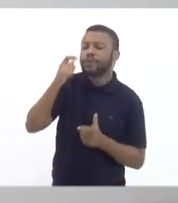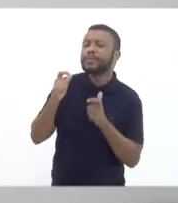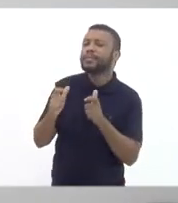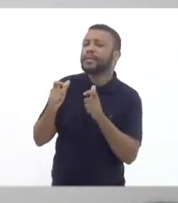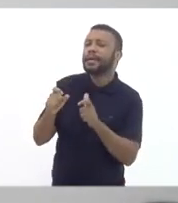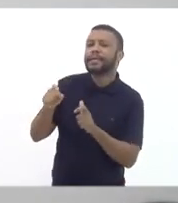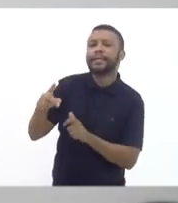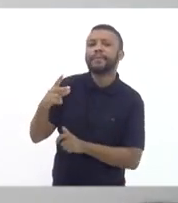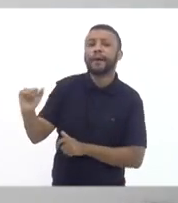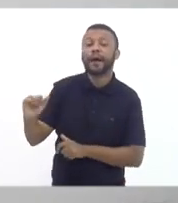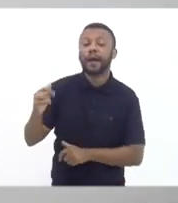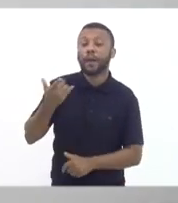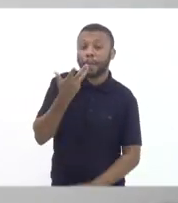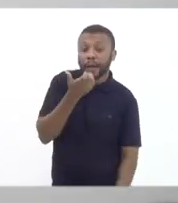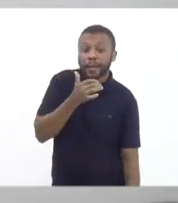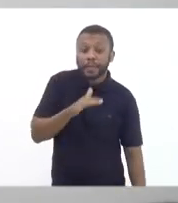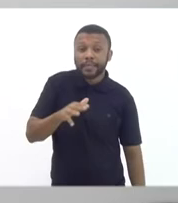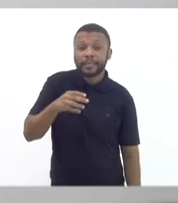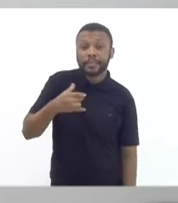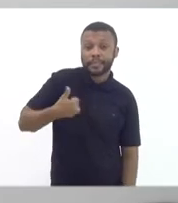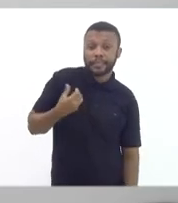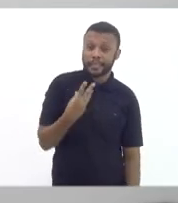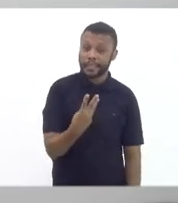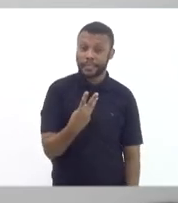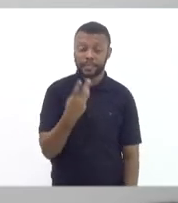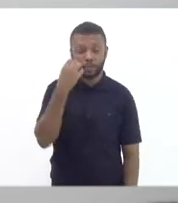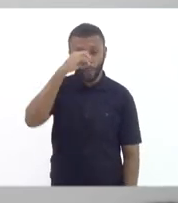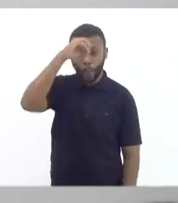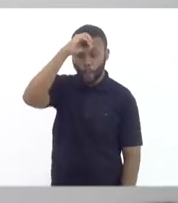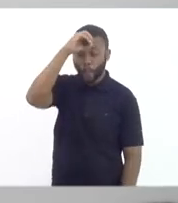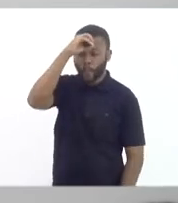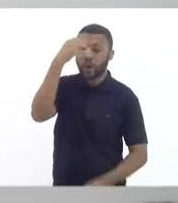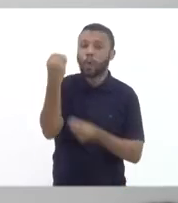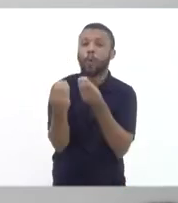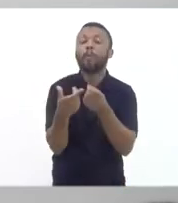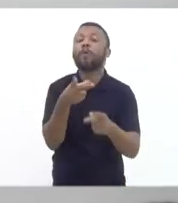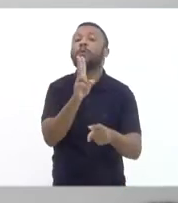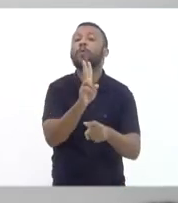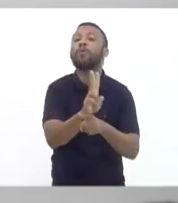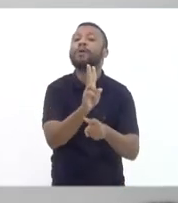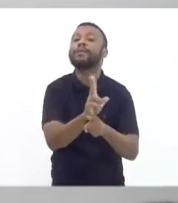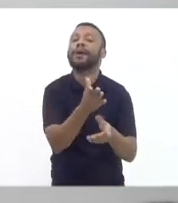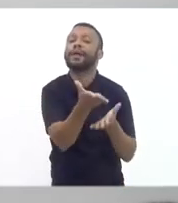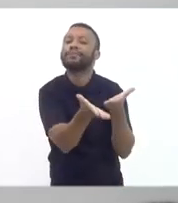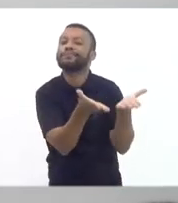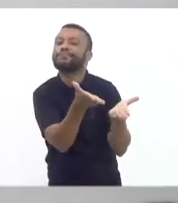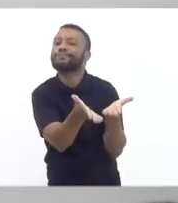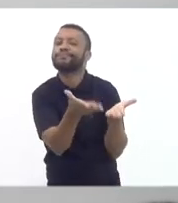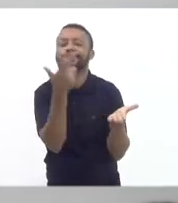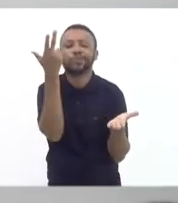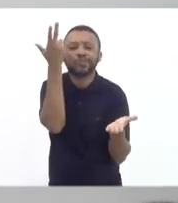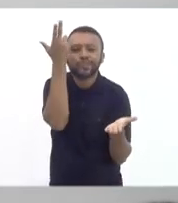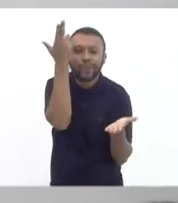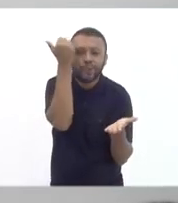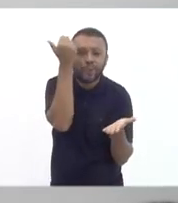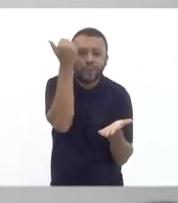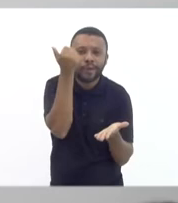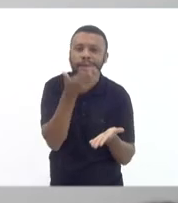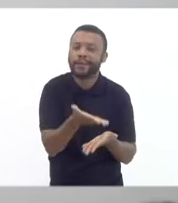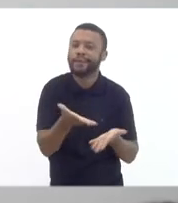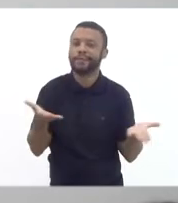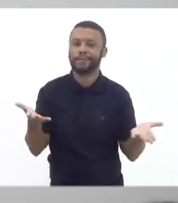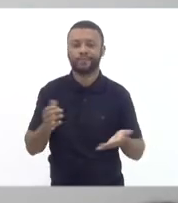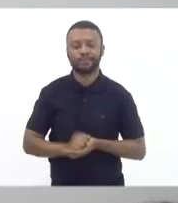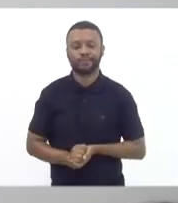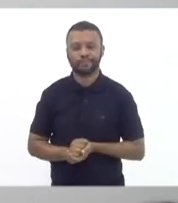uma criança de 3 anos não vai saber cuidar. Então, como esse momento aqui presente, essa